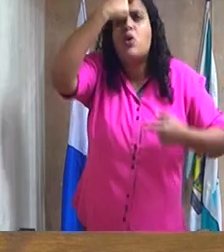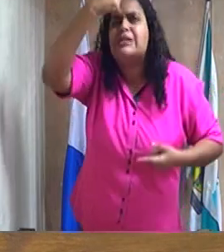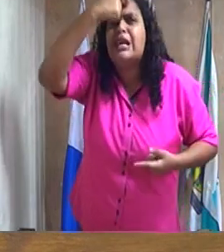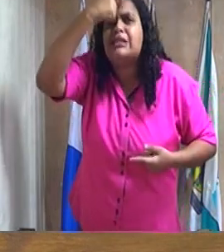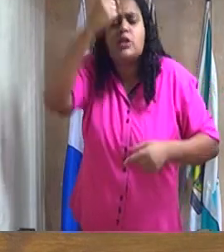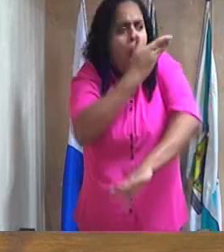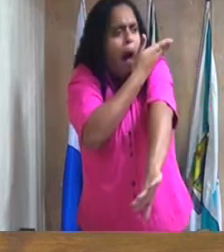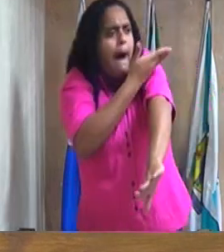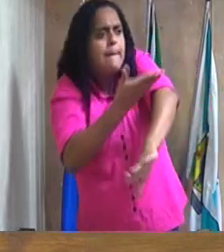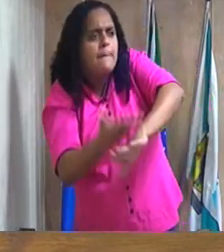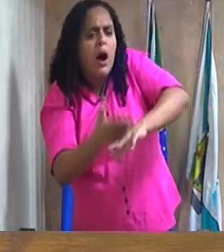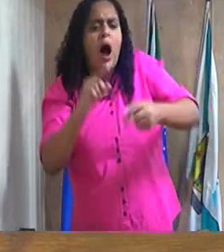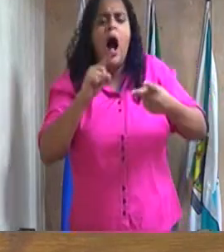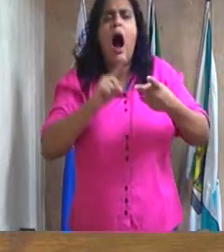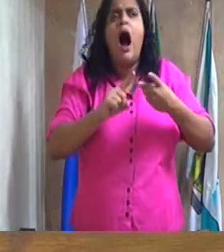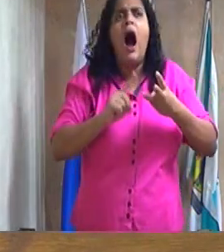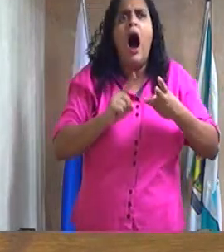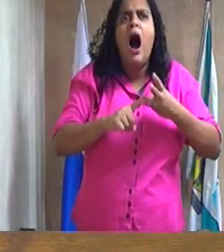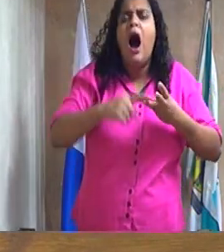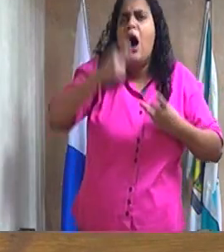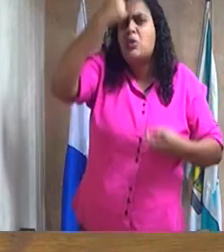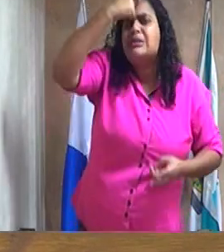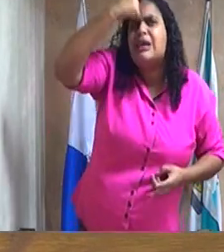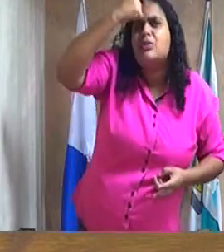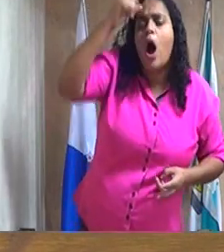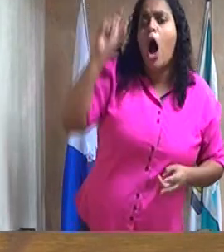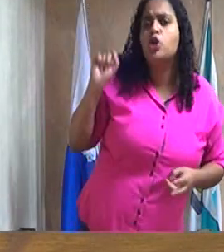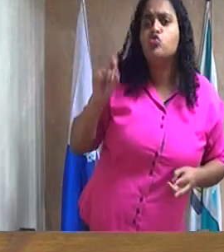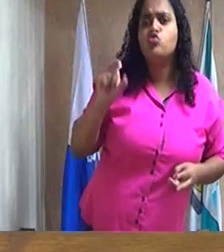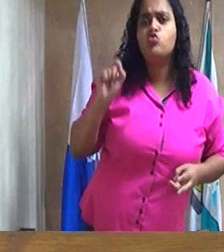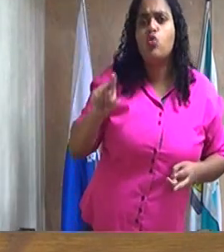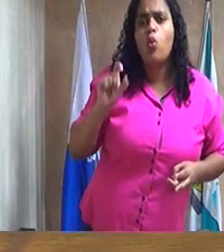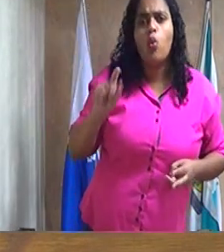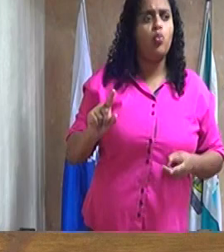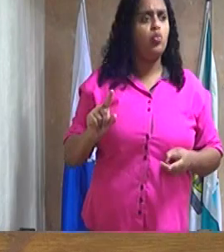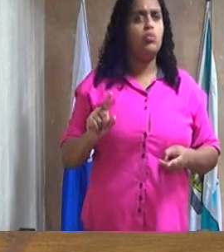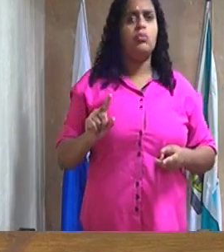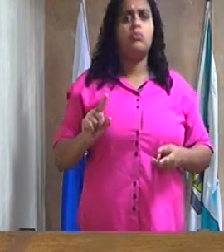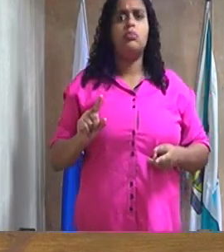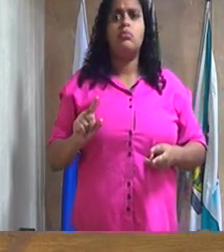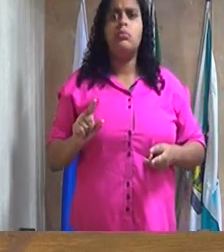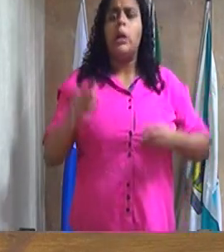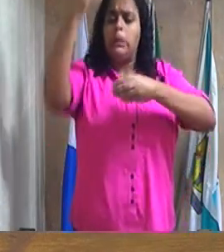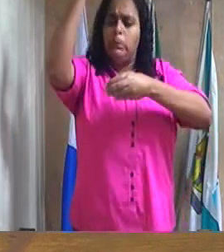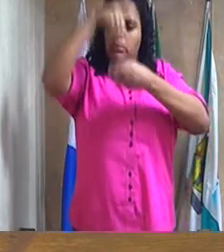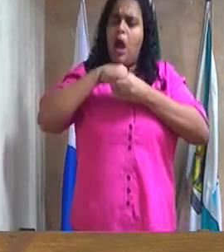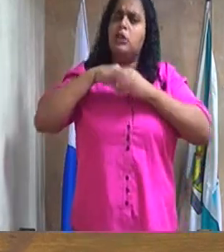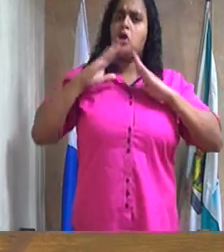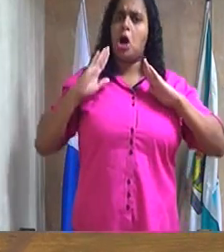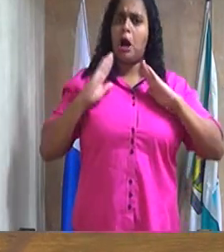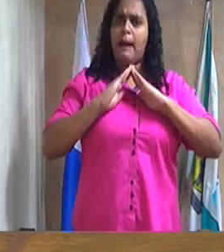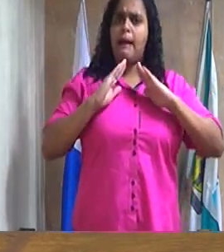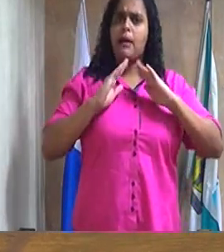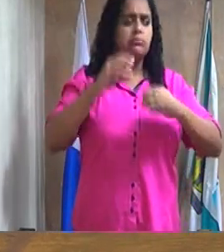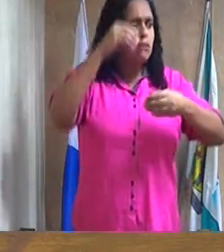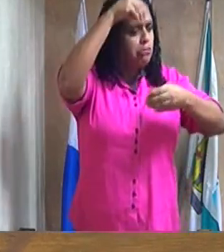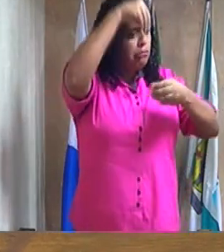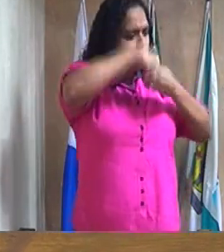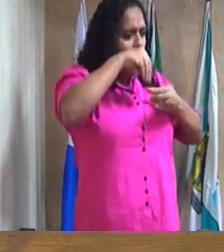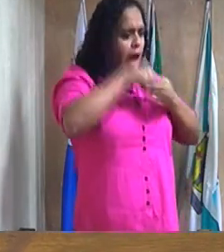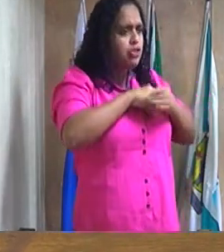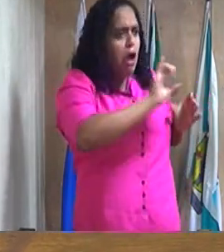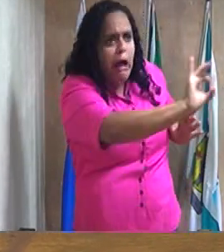A consciência não é azul. A consciência tem que estar dentro de cada um de nós para